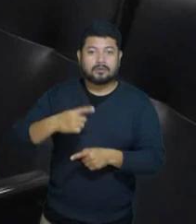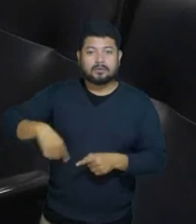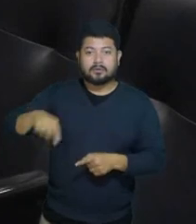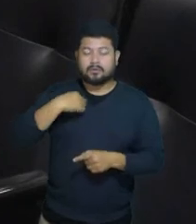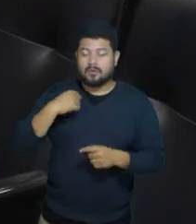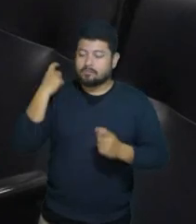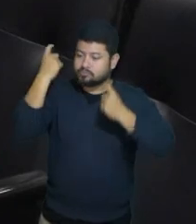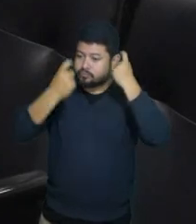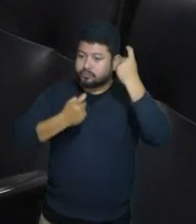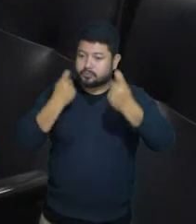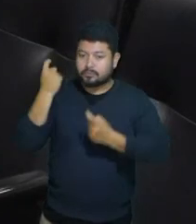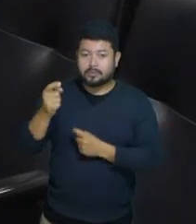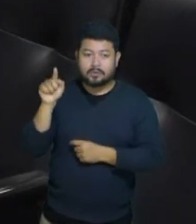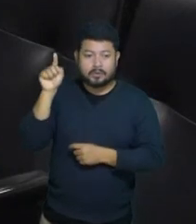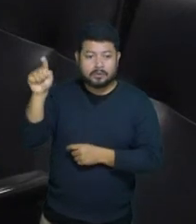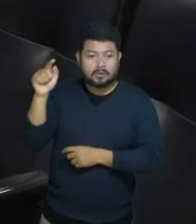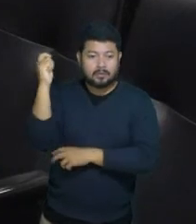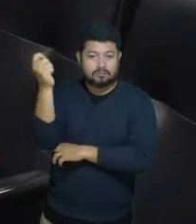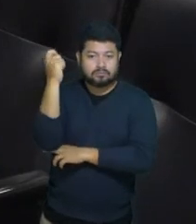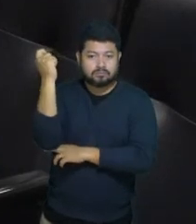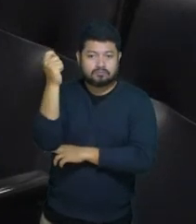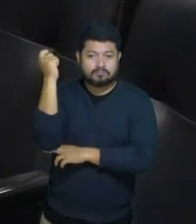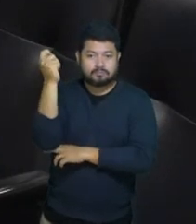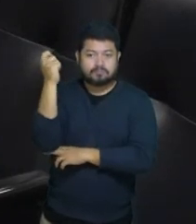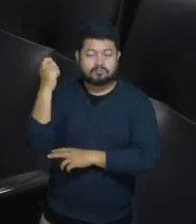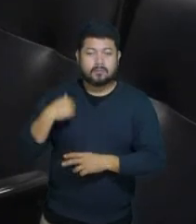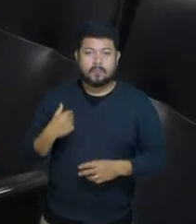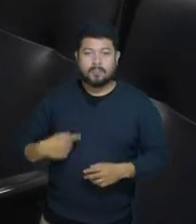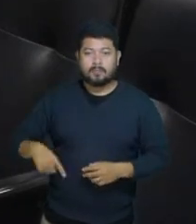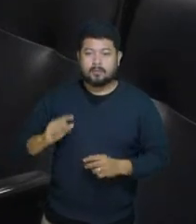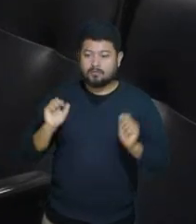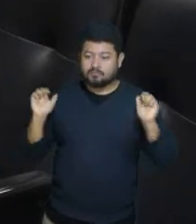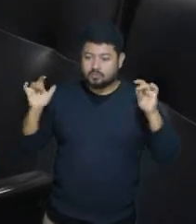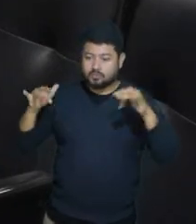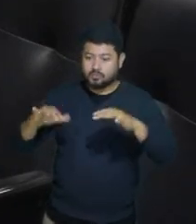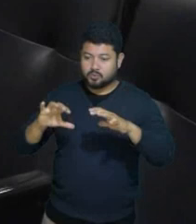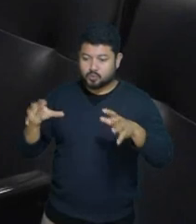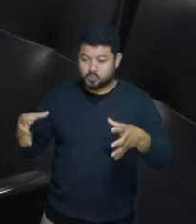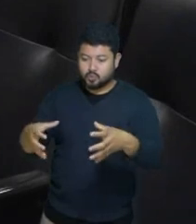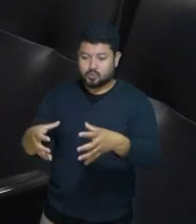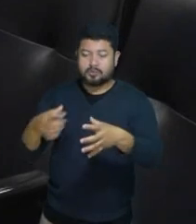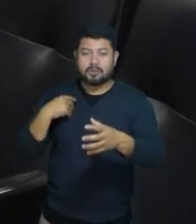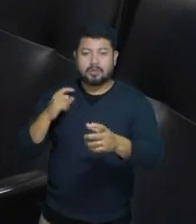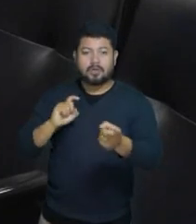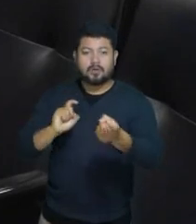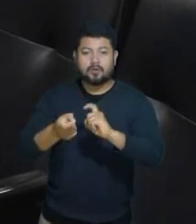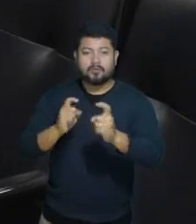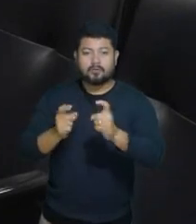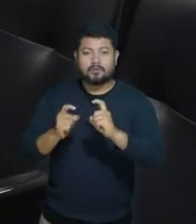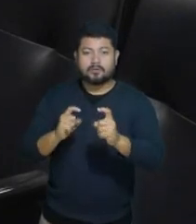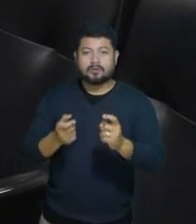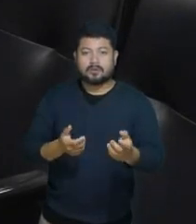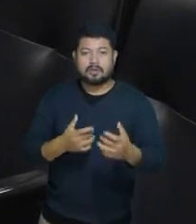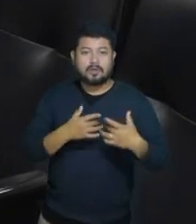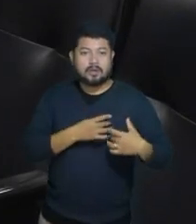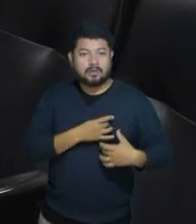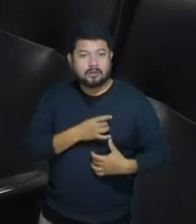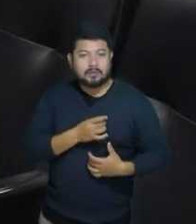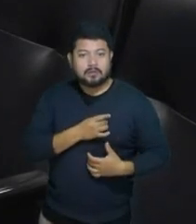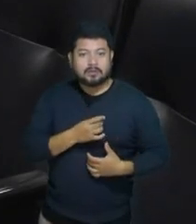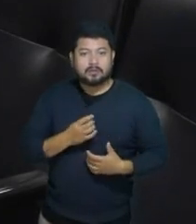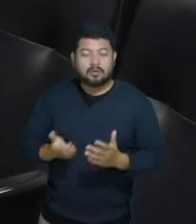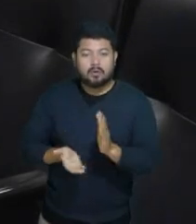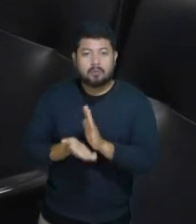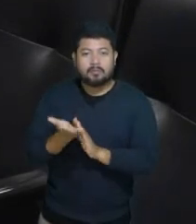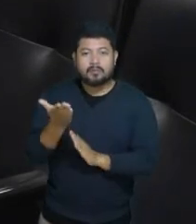Grande do Sul e nos reunimos para ajustar entre nós as colaborações, as doações, etc. E daí levantamos essa